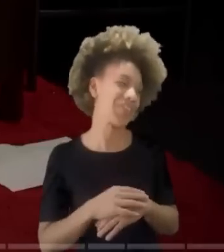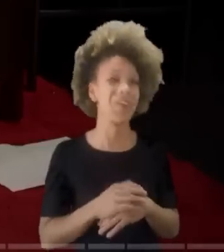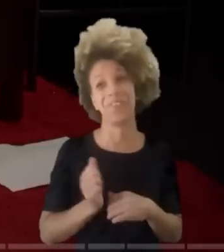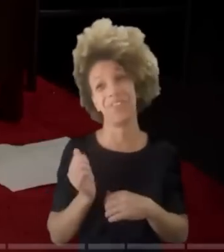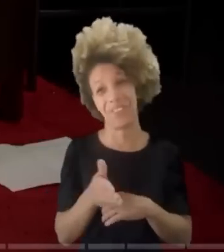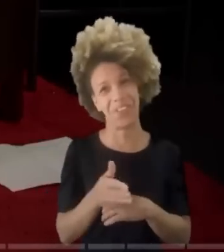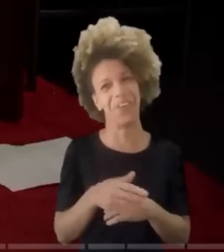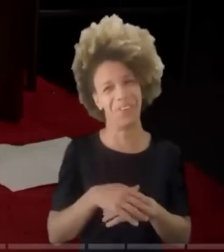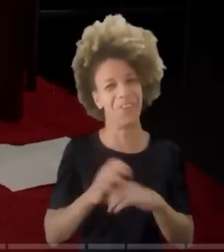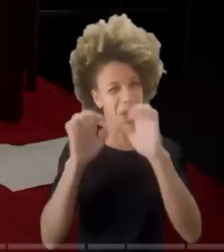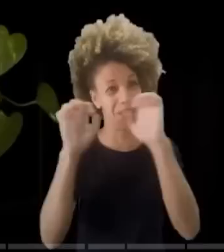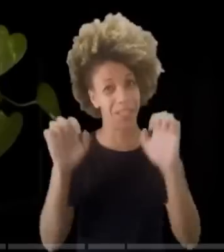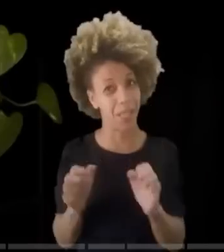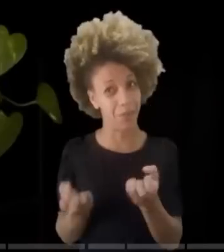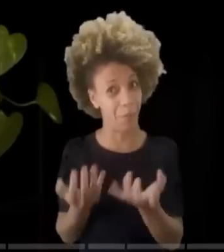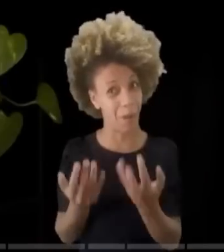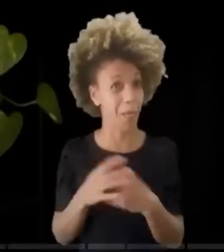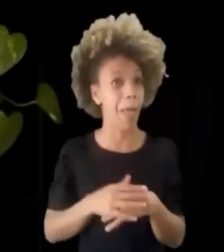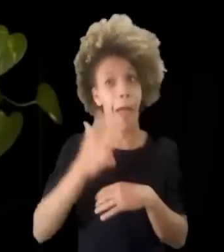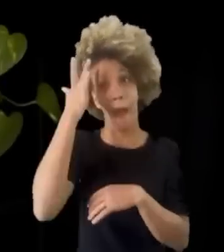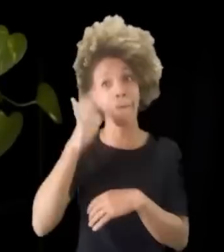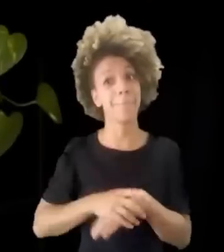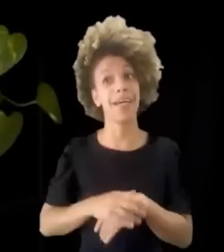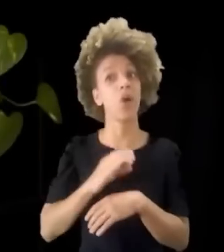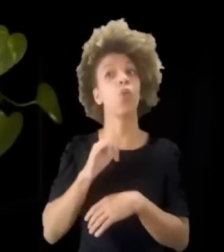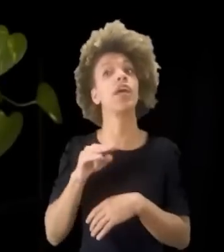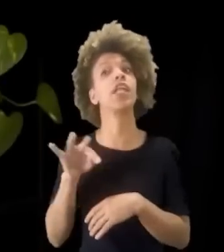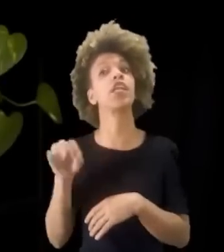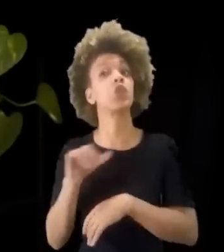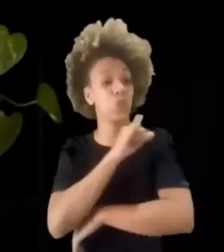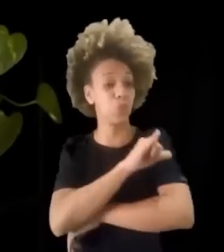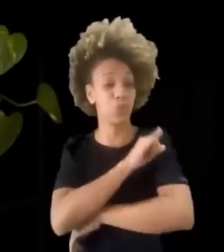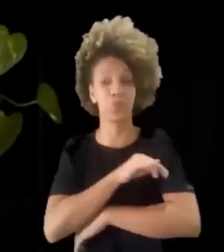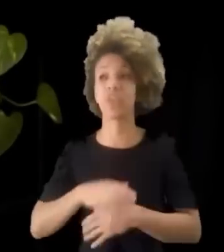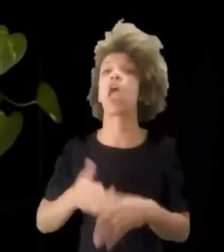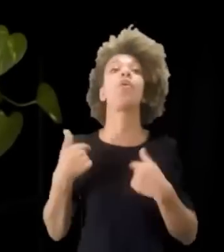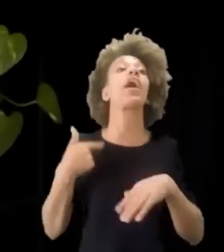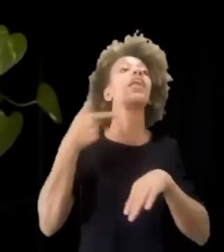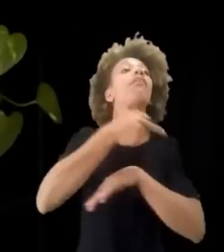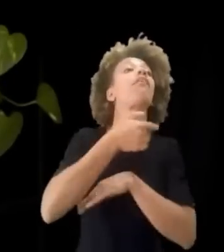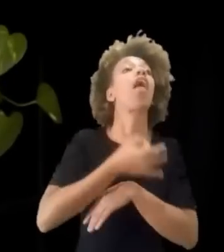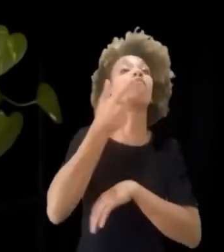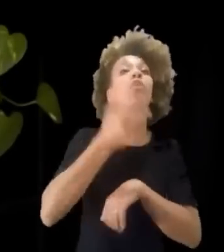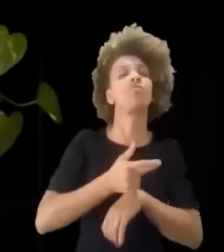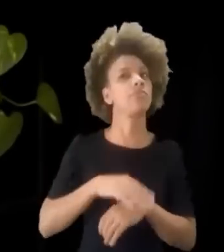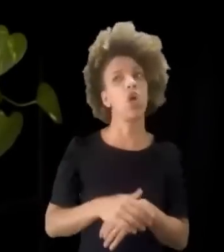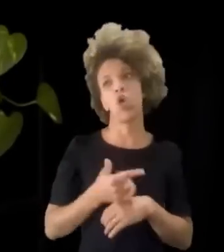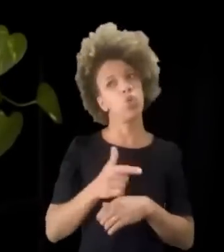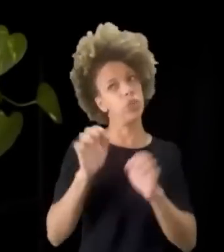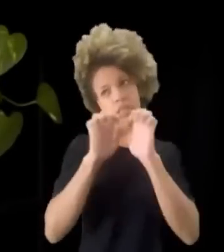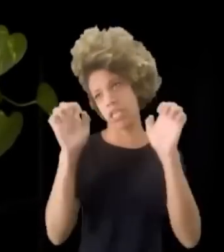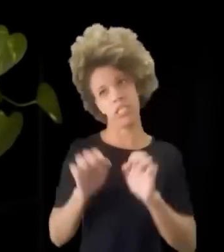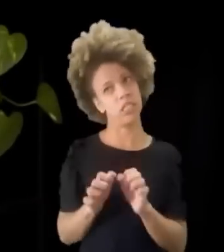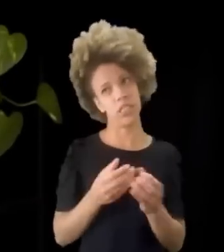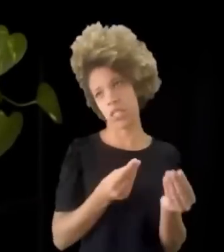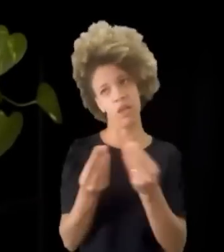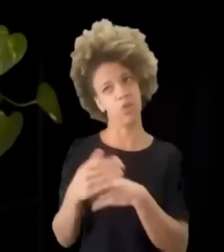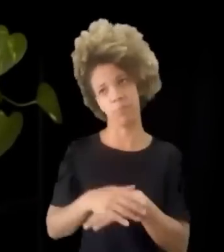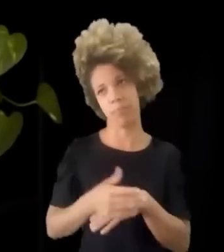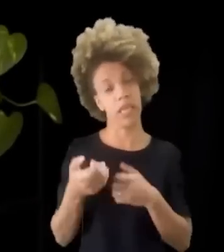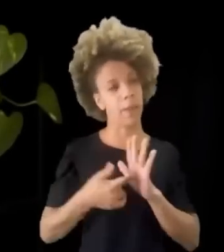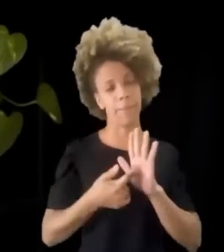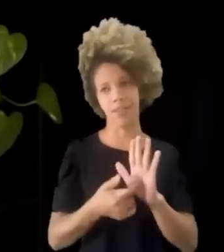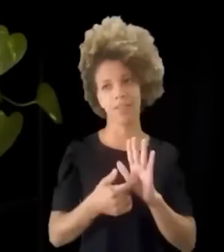a galera que o Cristo amanhã sendo legal quero ir pro achismo você não vai ter tanto status para tanta gente querendo aparecer né